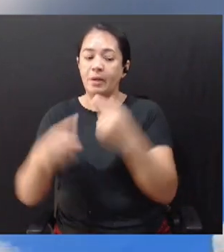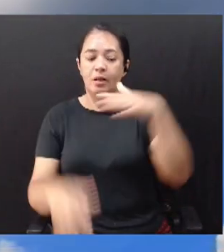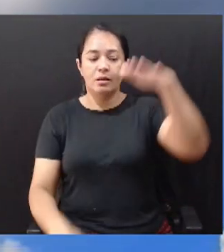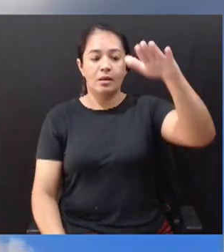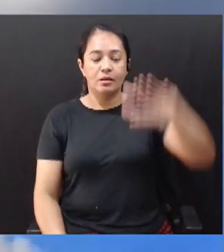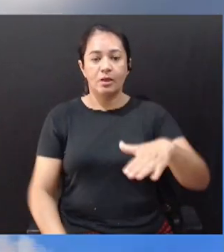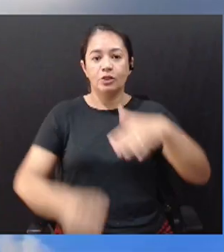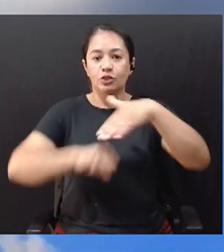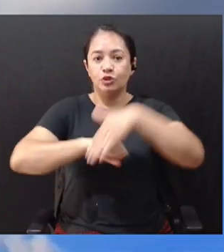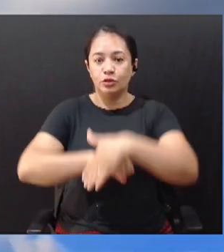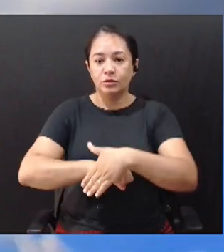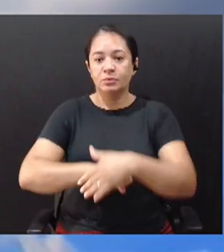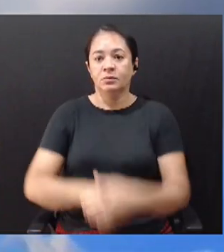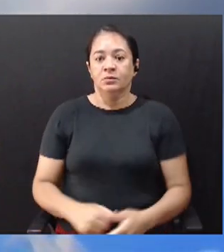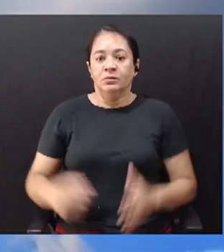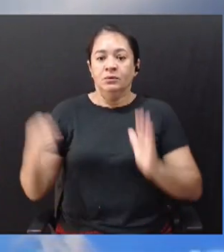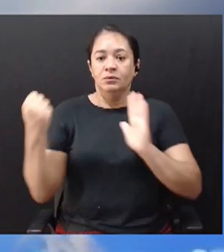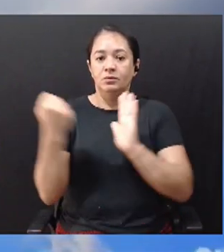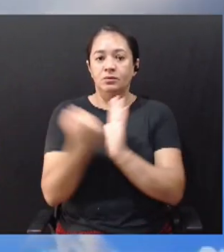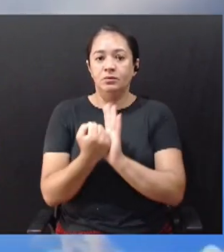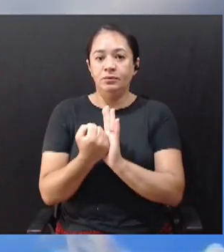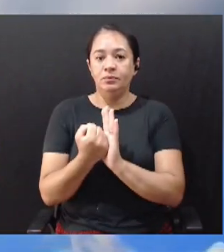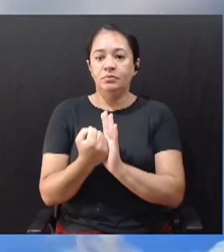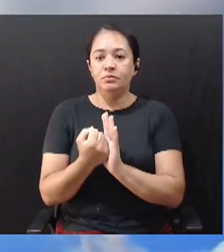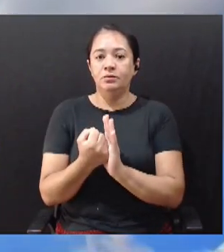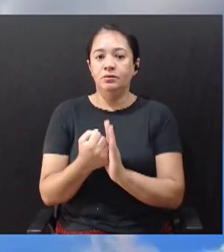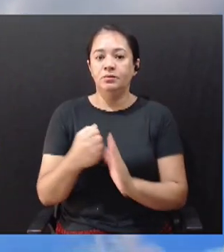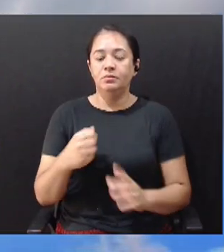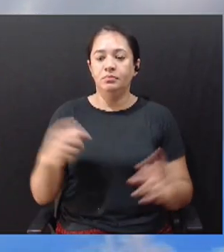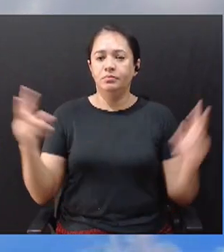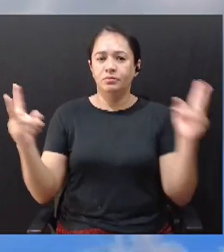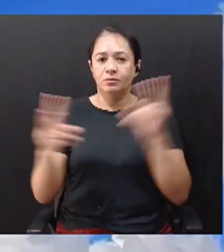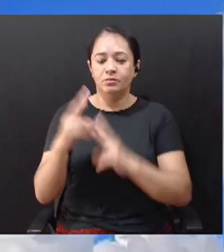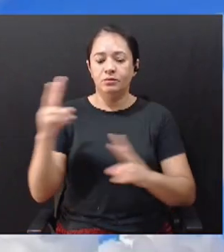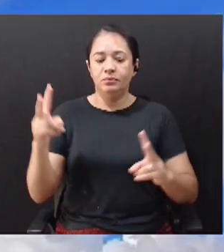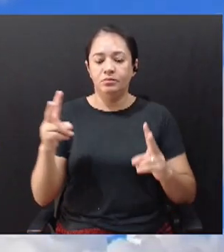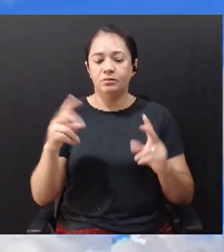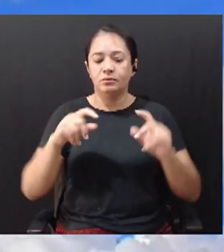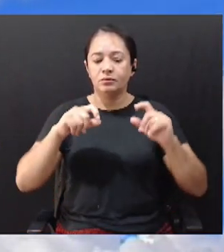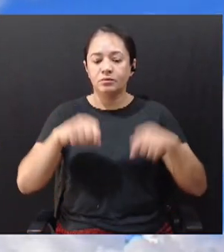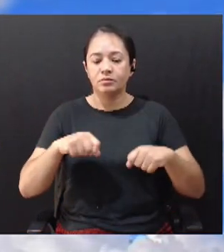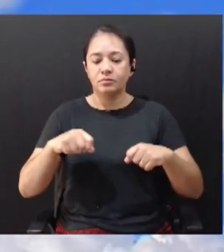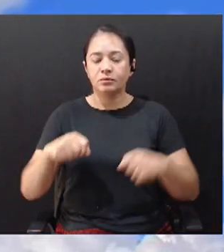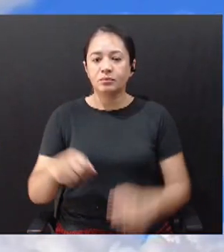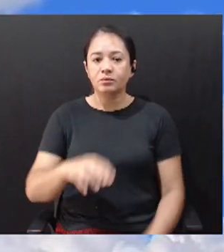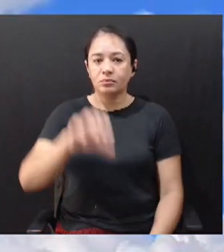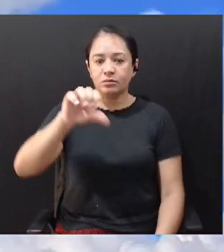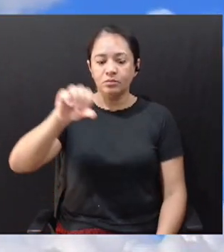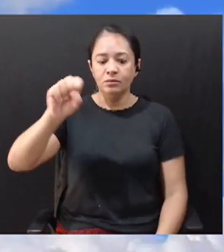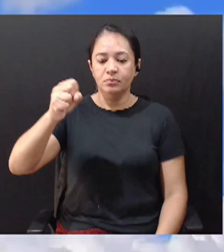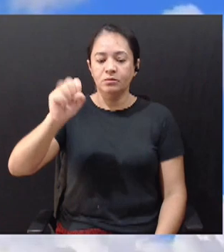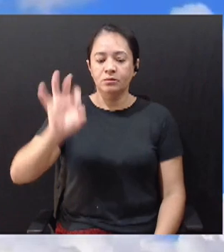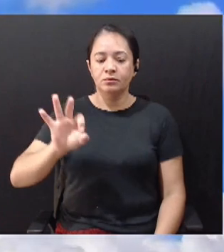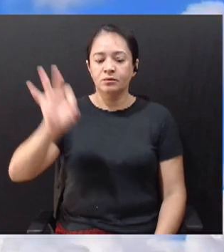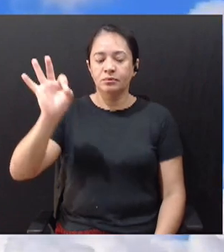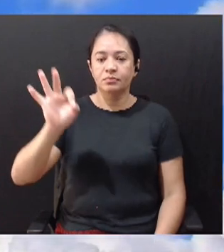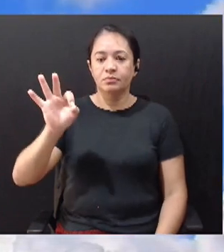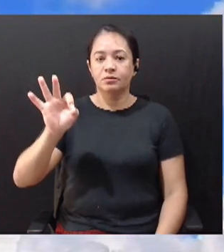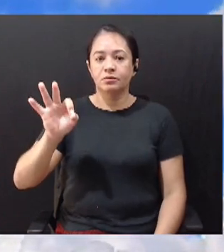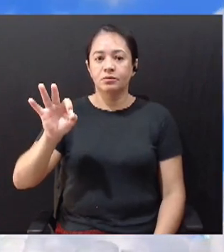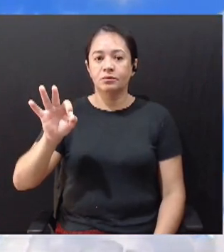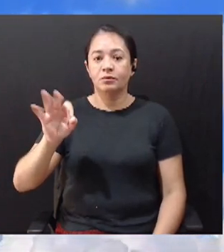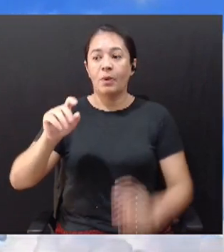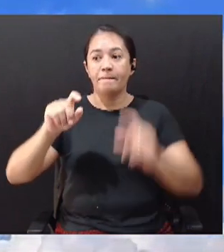previsão marca a possibilidade de temporal com a probabilidade de 98% de chance de chuva. Então,